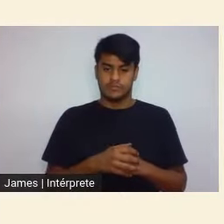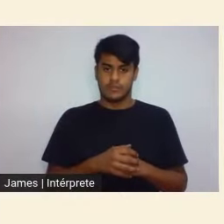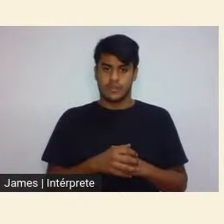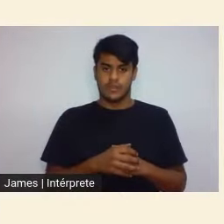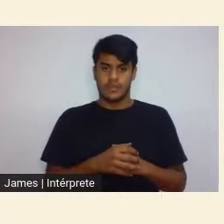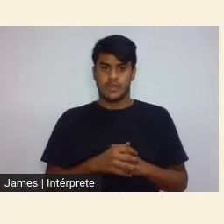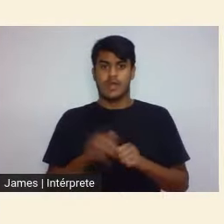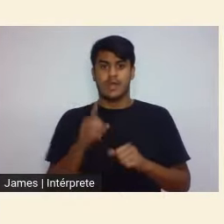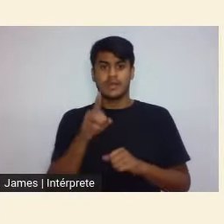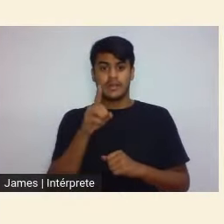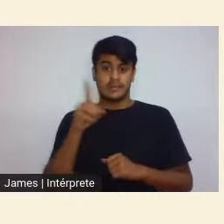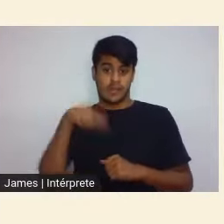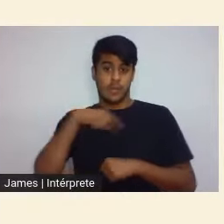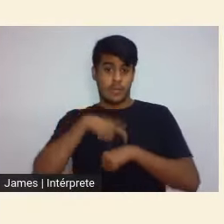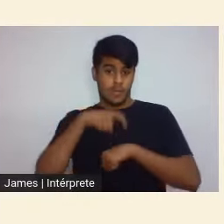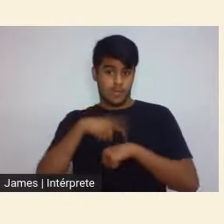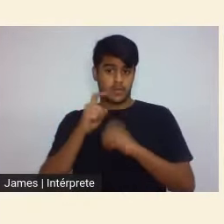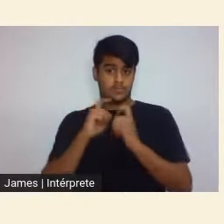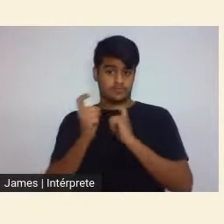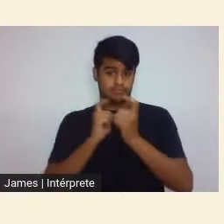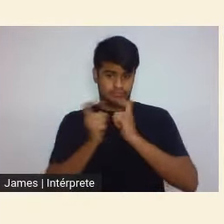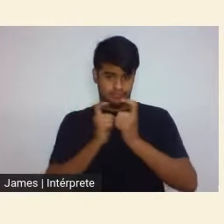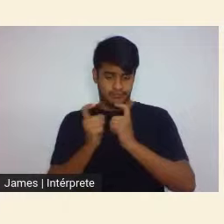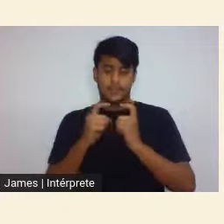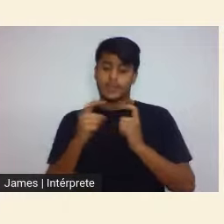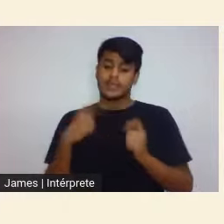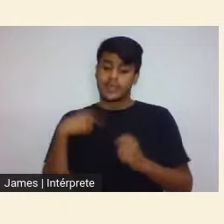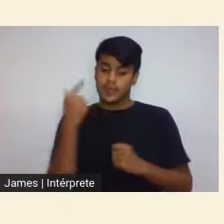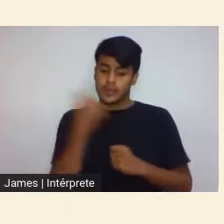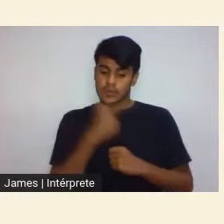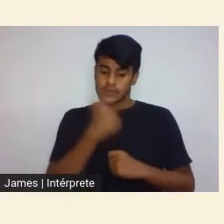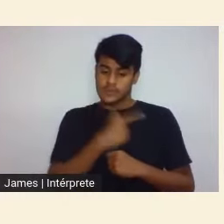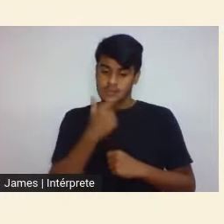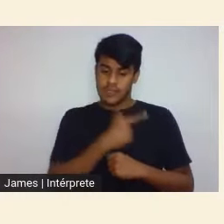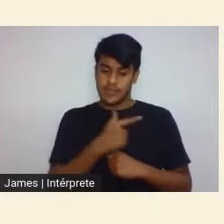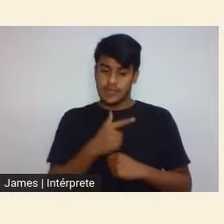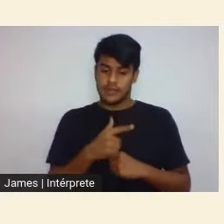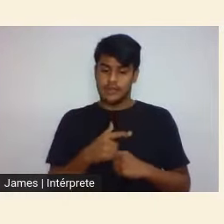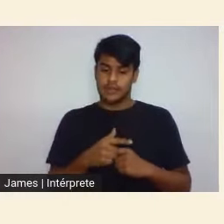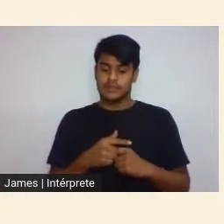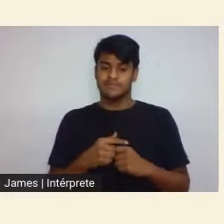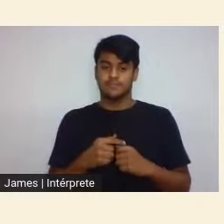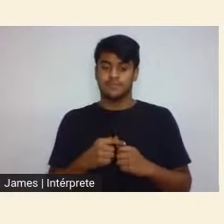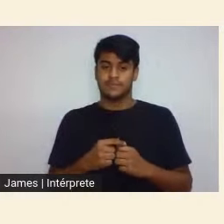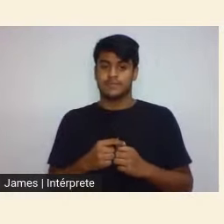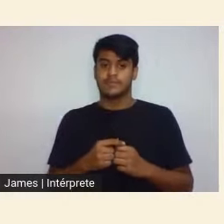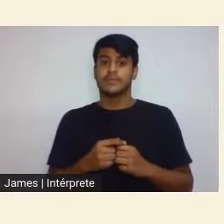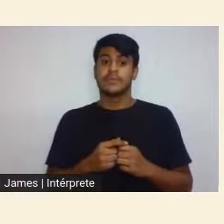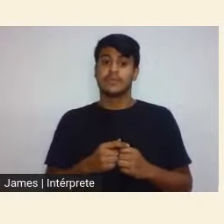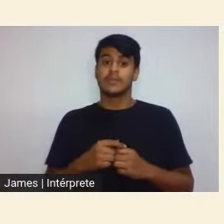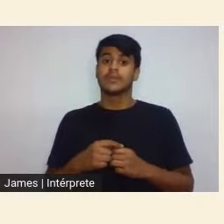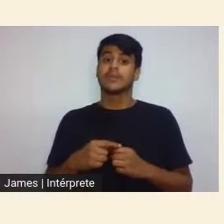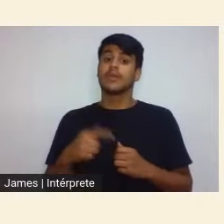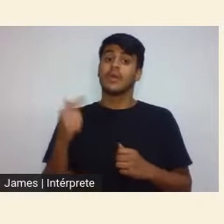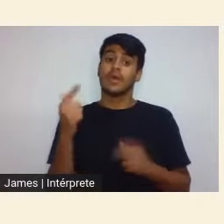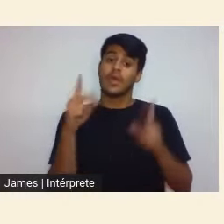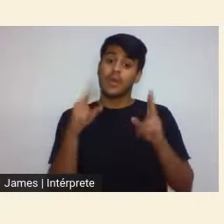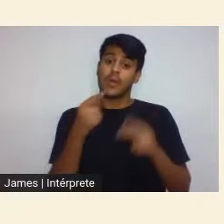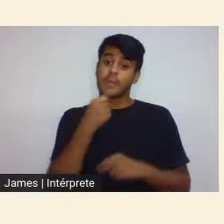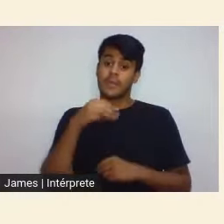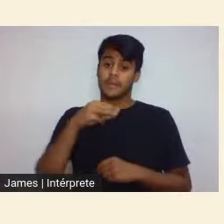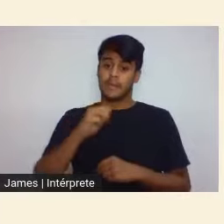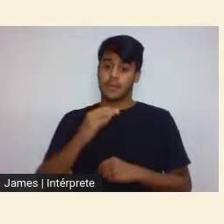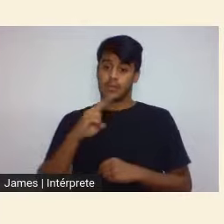primitivismo e o texto de vanguarda, estabelecendo poesia na poesia um correlato com a prosa do Macunaíma de Mário de